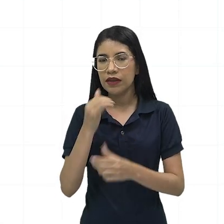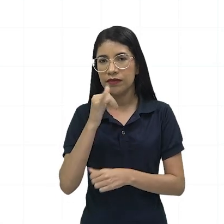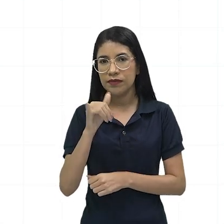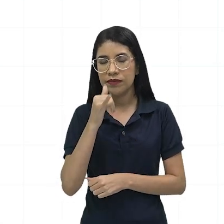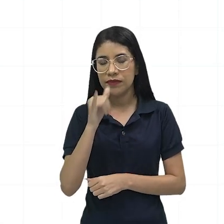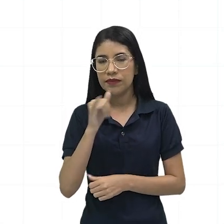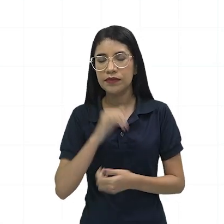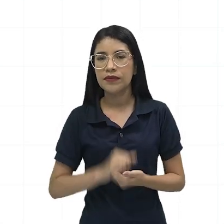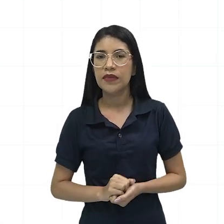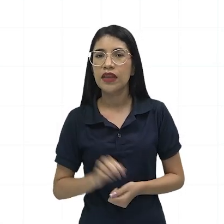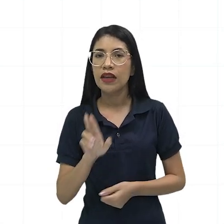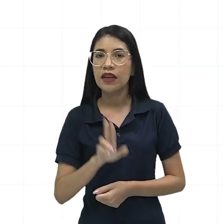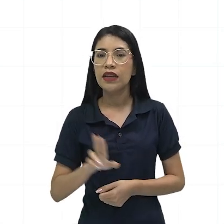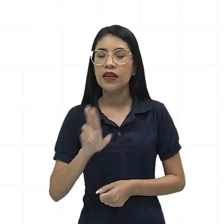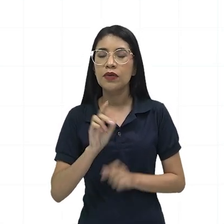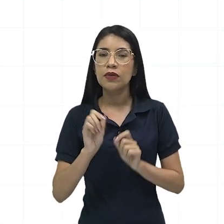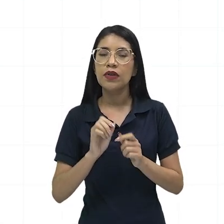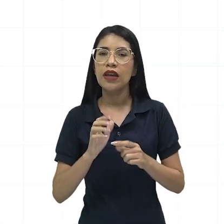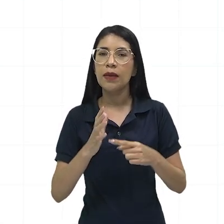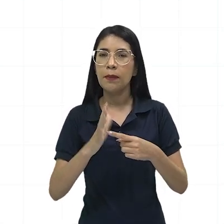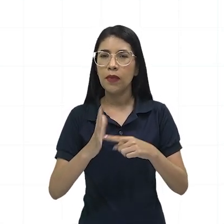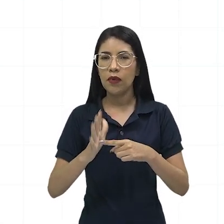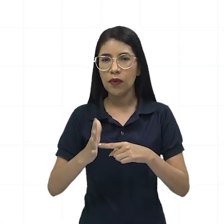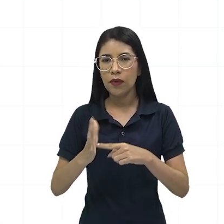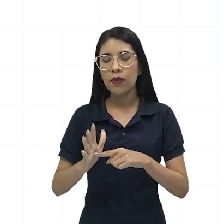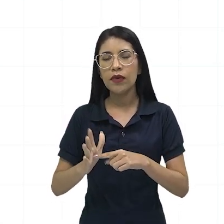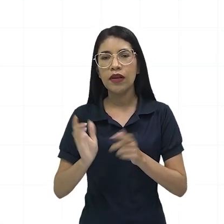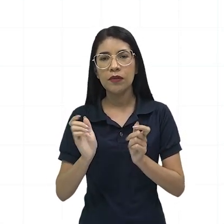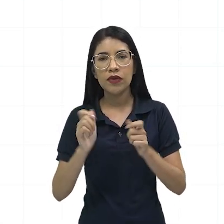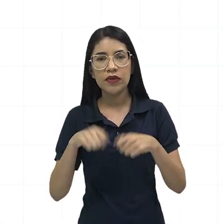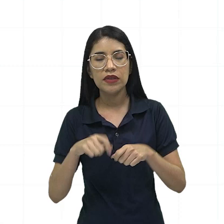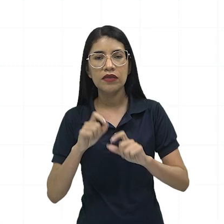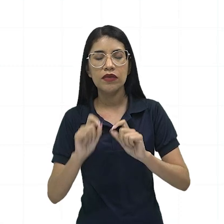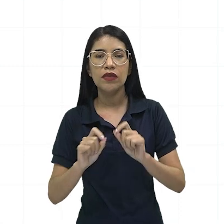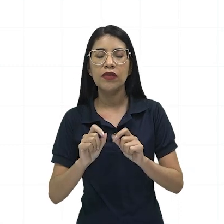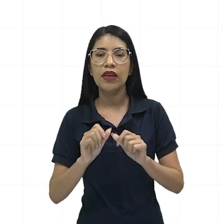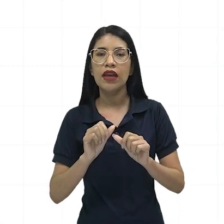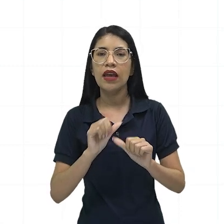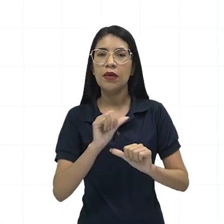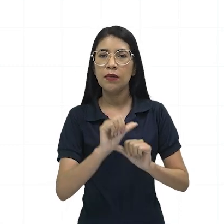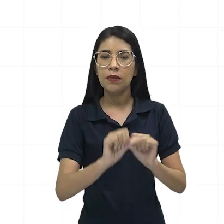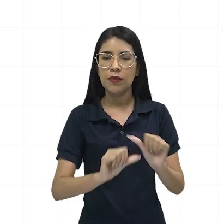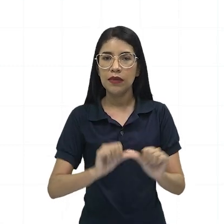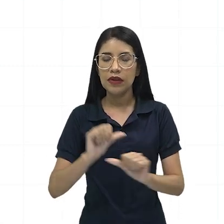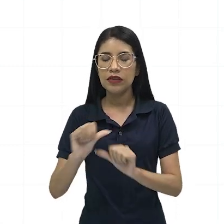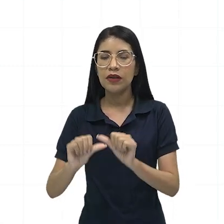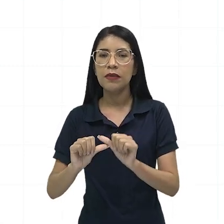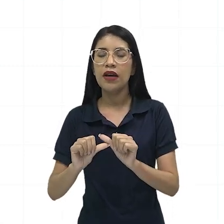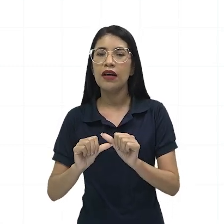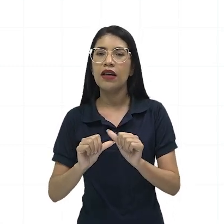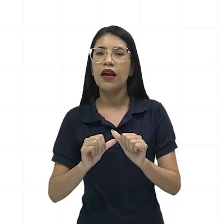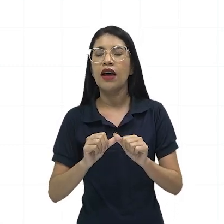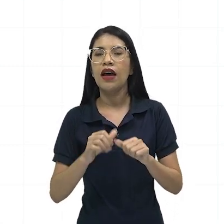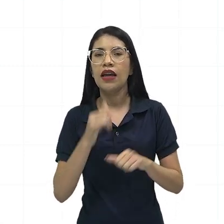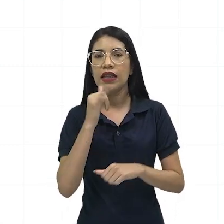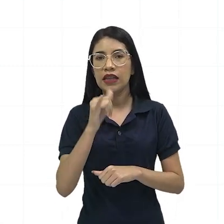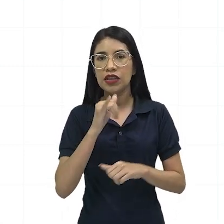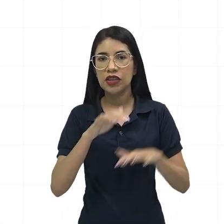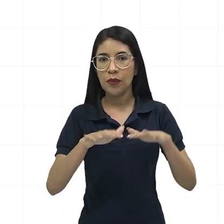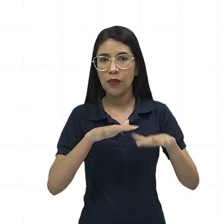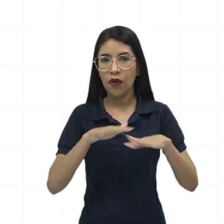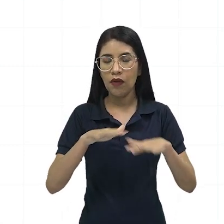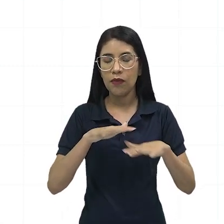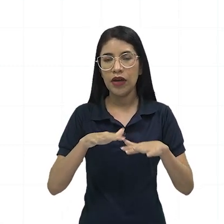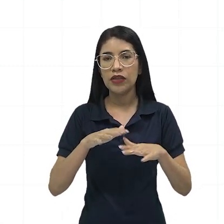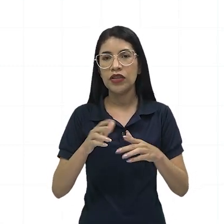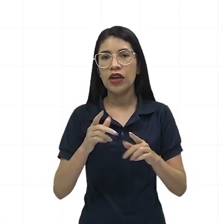elétrica. Utilizam geradores que são capazes de converter a energia mecânica proveniente